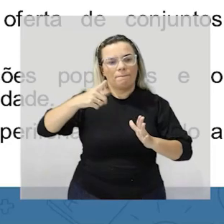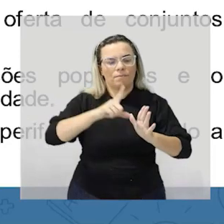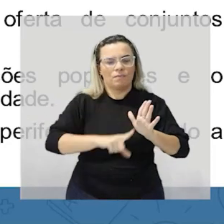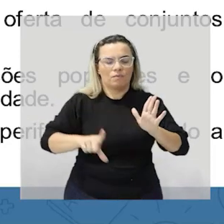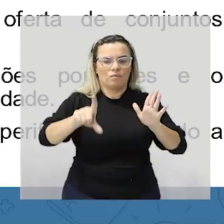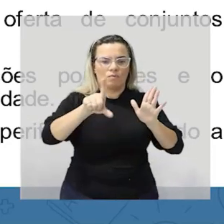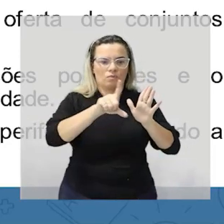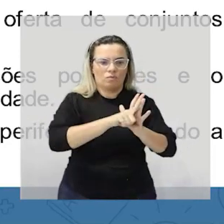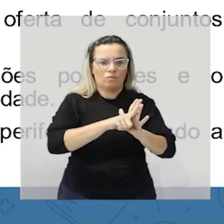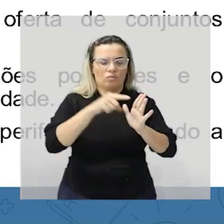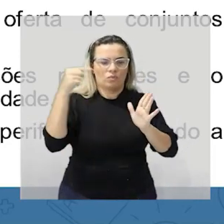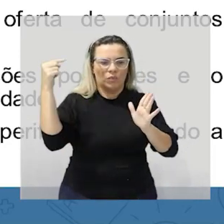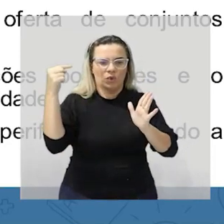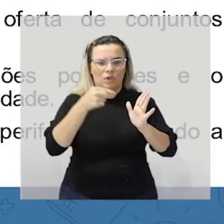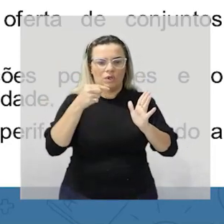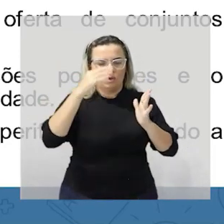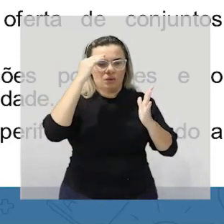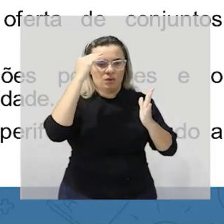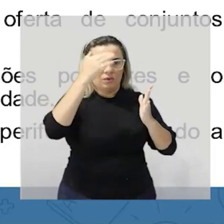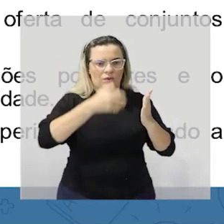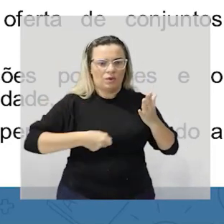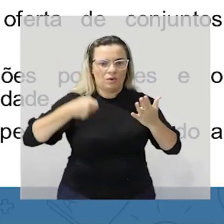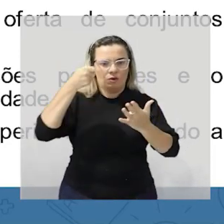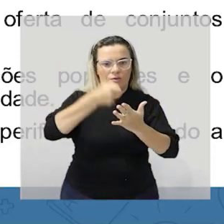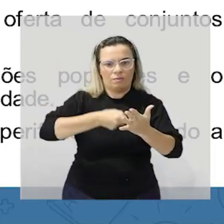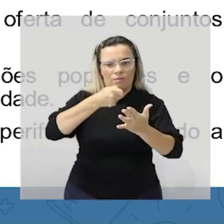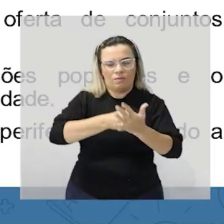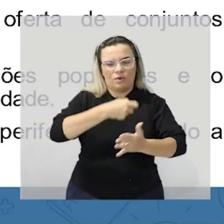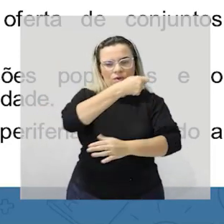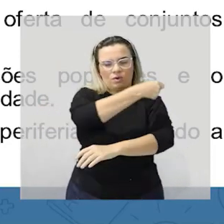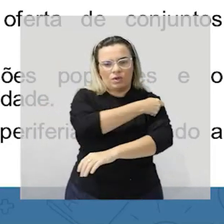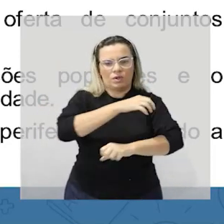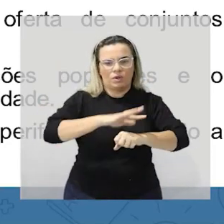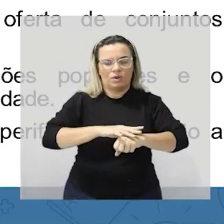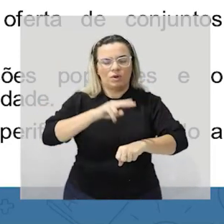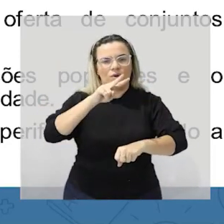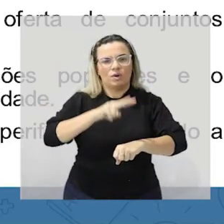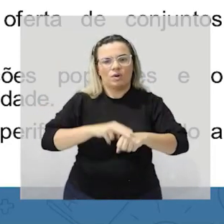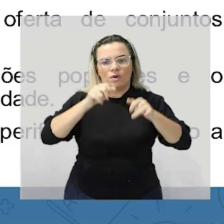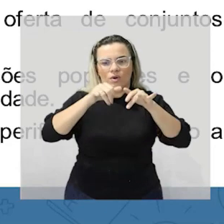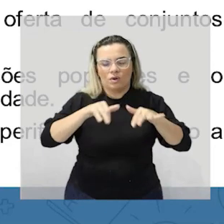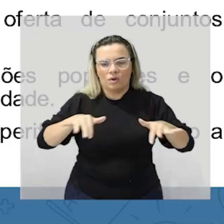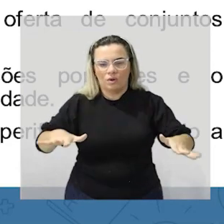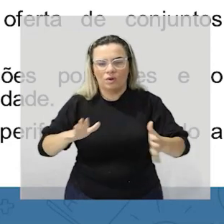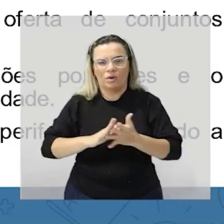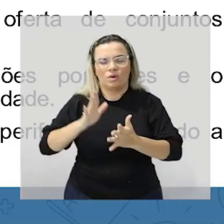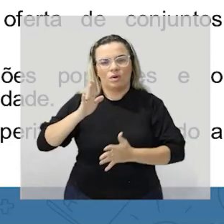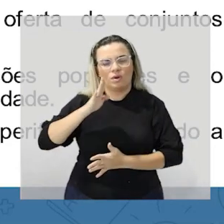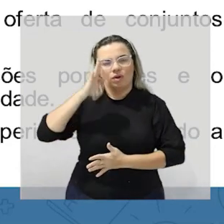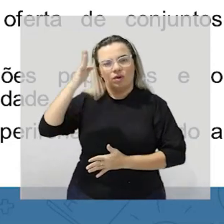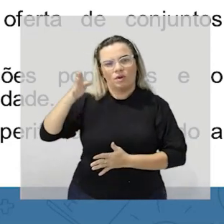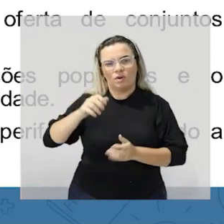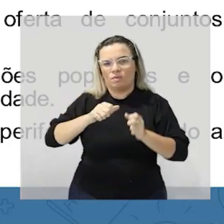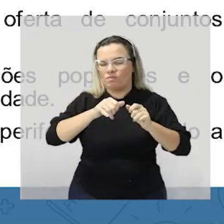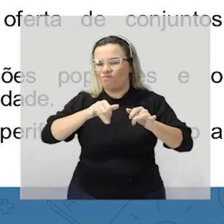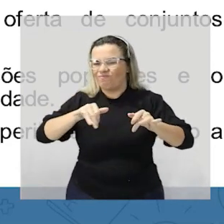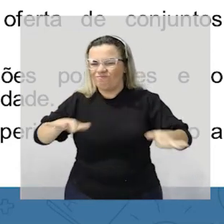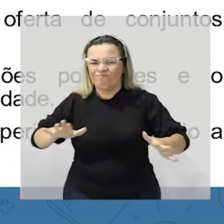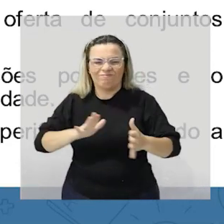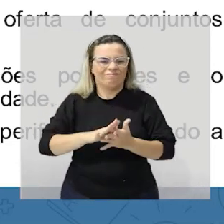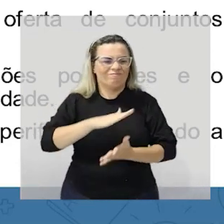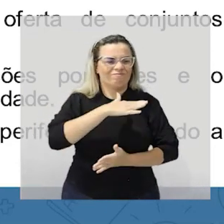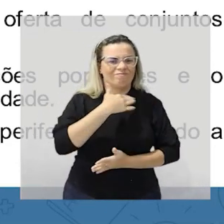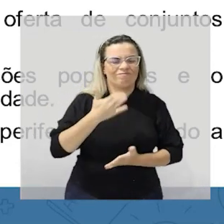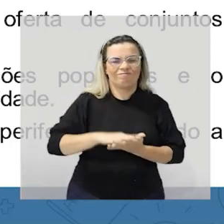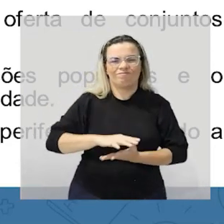que estipulou a vacina obrigatória contra a varíola, que era uma das principais epidemias que matava milhares de